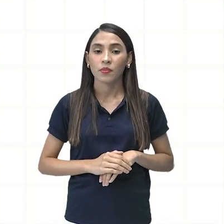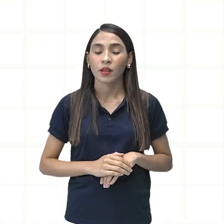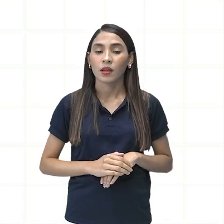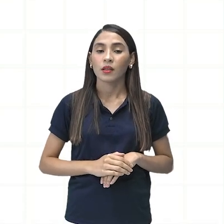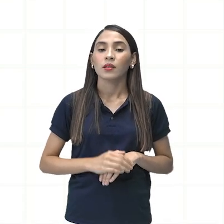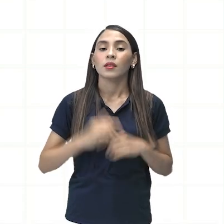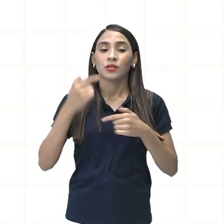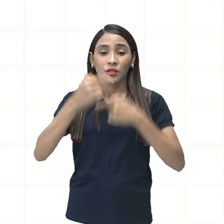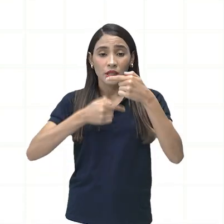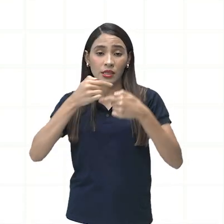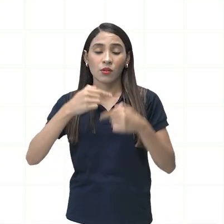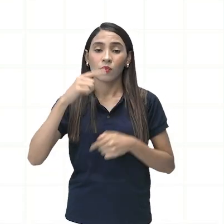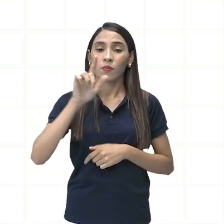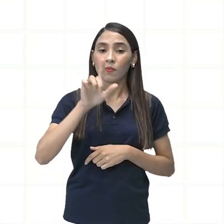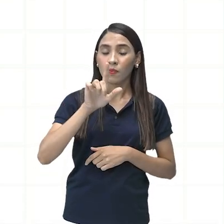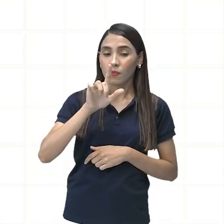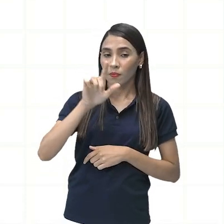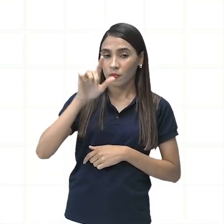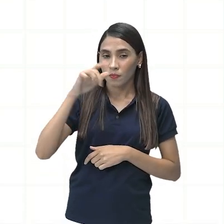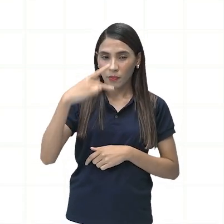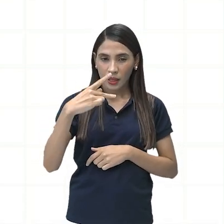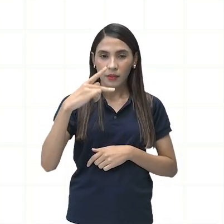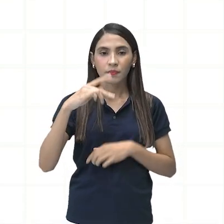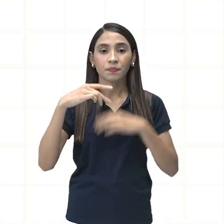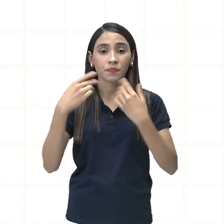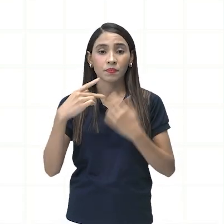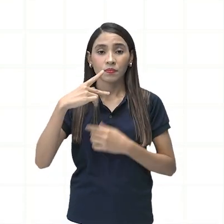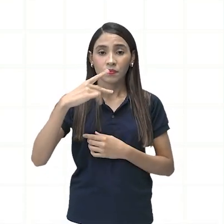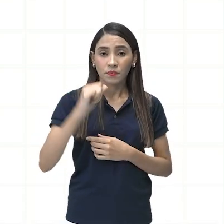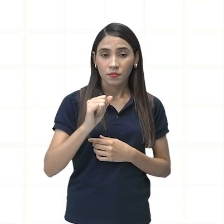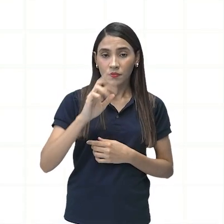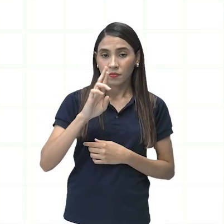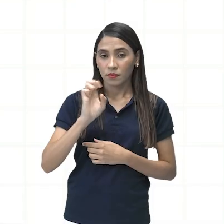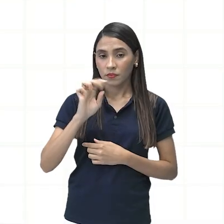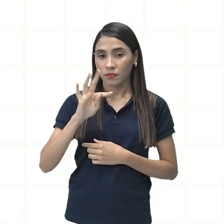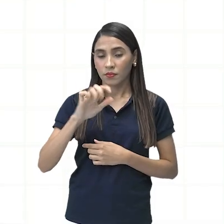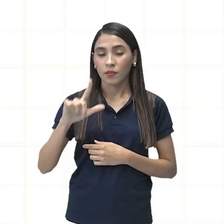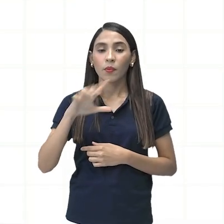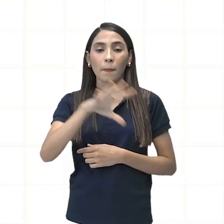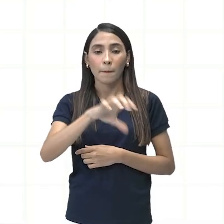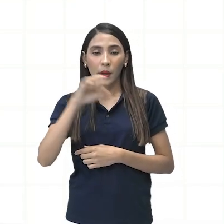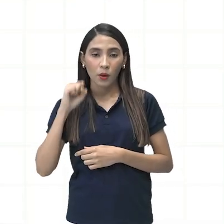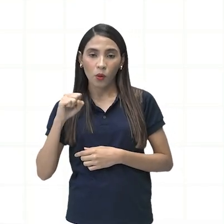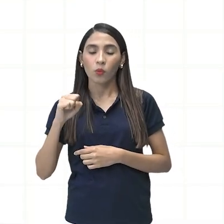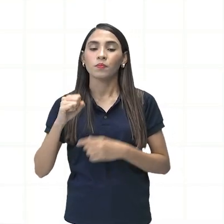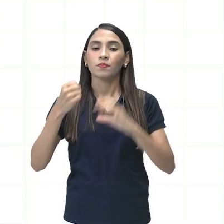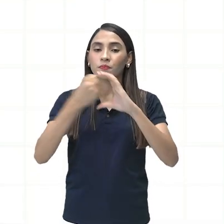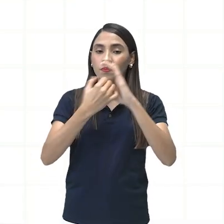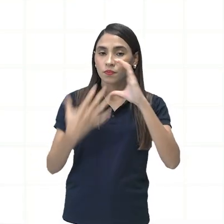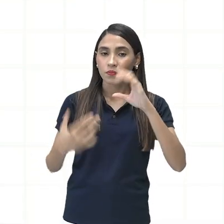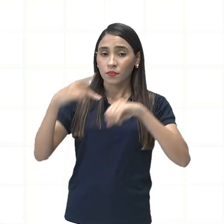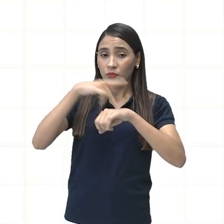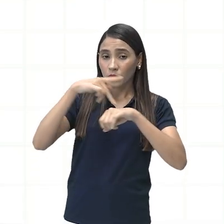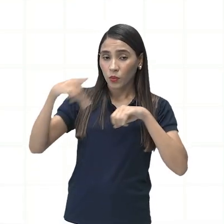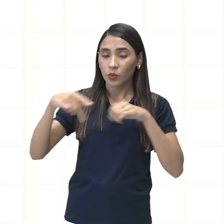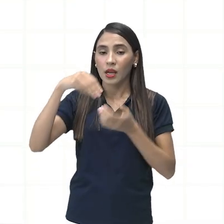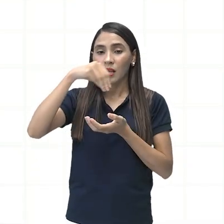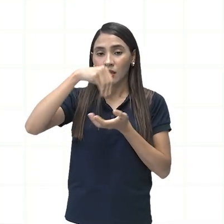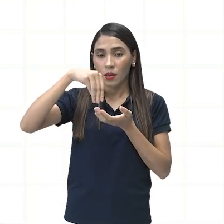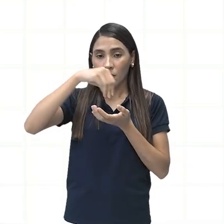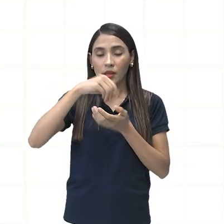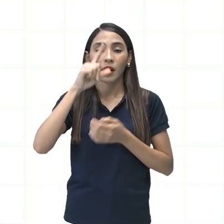de geração parental, ele pegou indivíduos puros que apresentavam a característica unicamente de